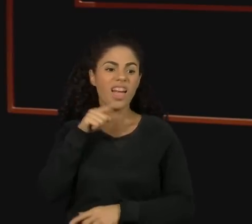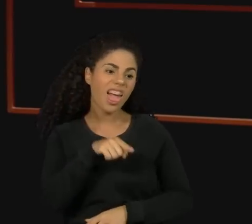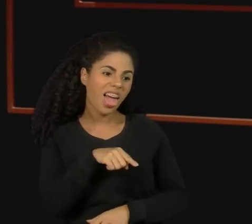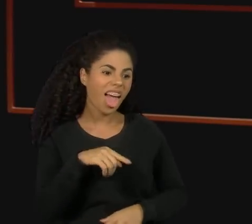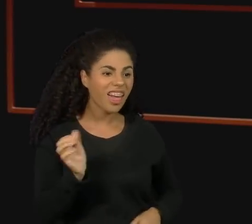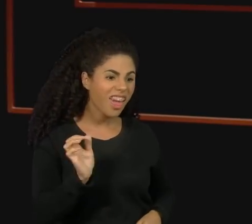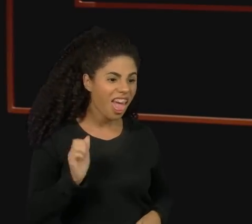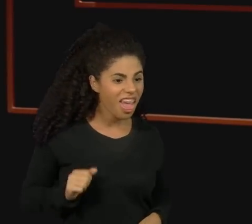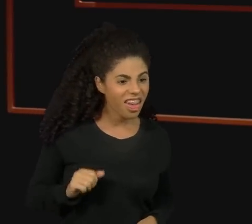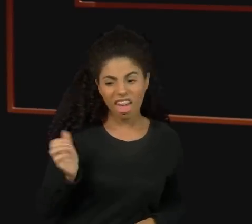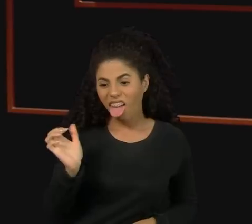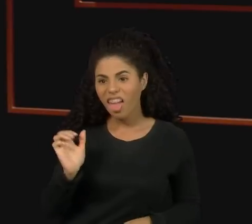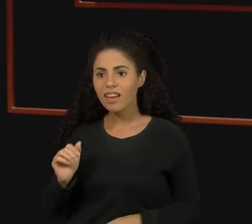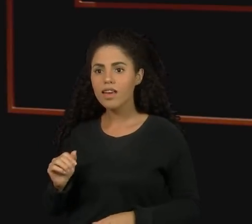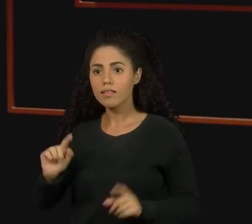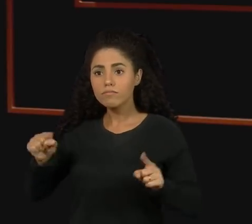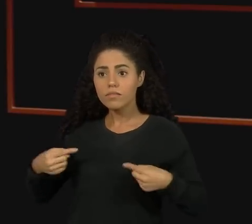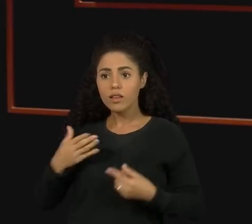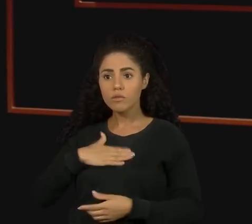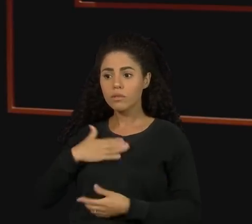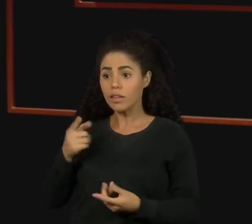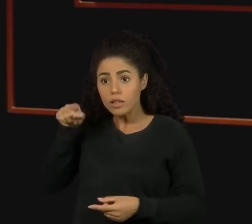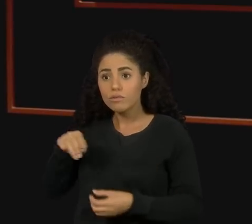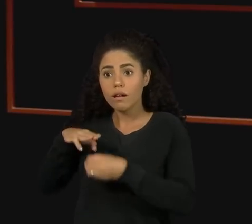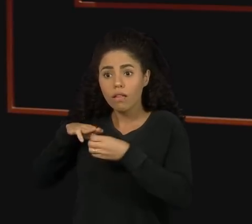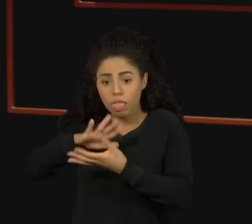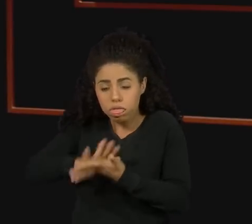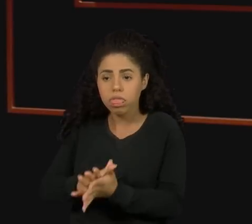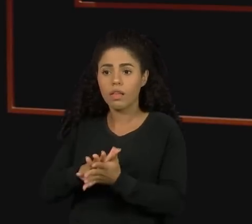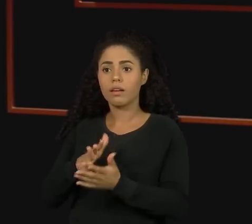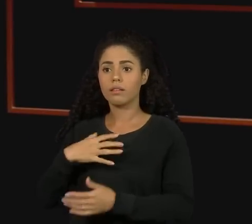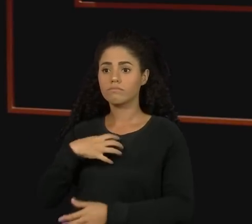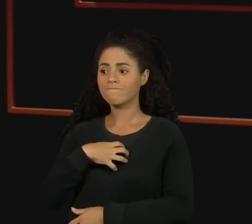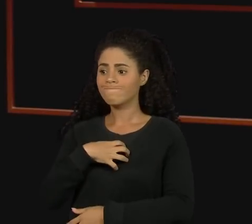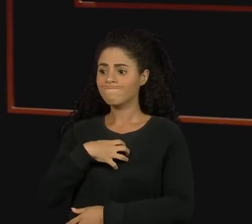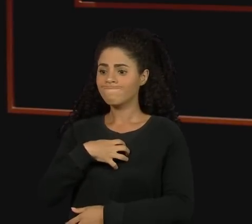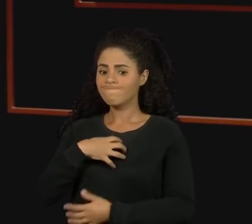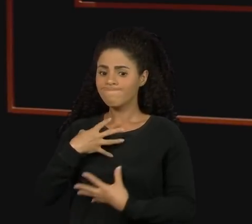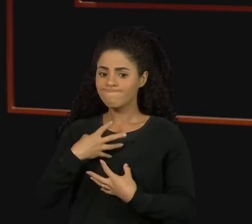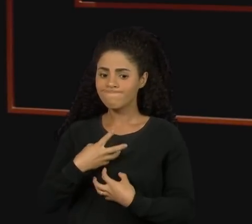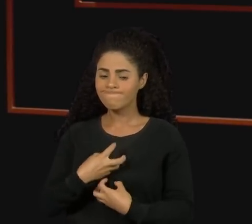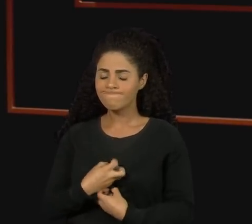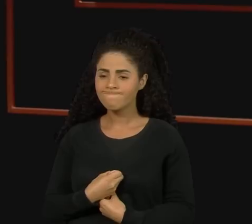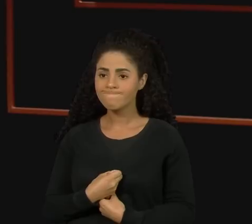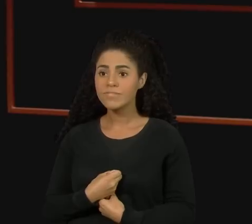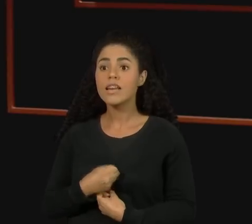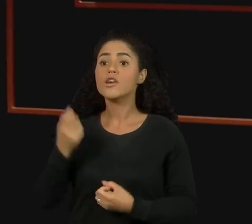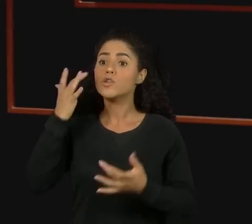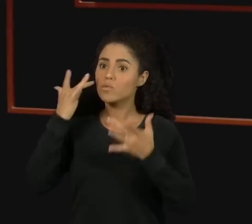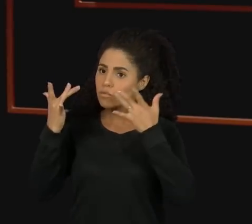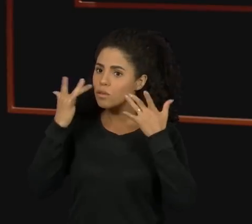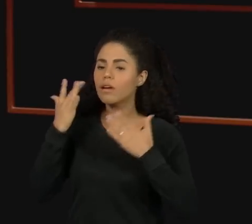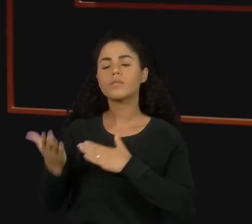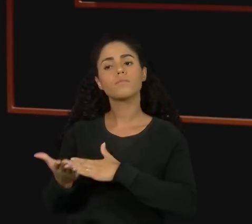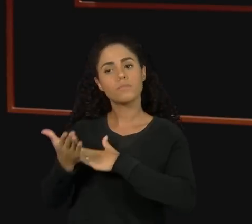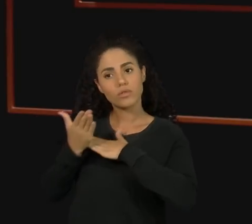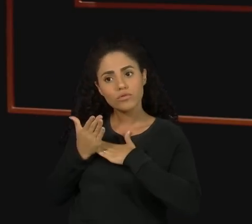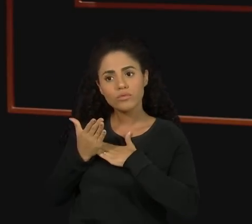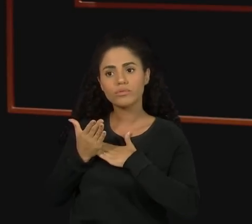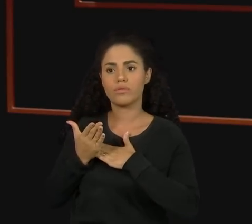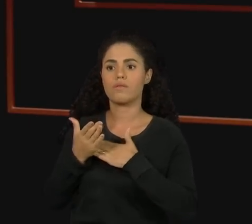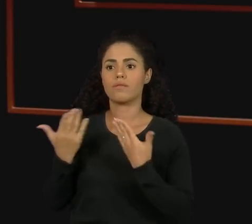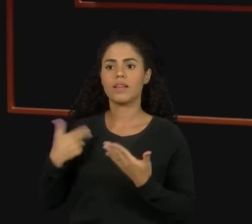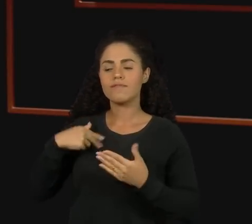aí é viado, é não sei o quê. Isso é um massacre, eu vivi um massacre, mesmo. E o teatro, na verdade, ao invés dele me fragilizar, ele me